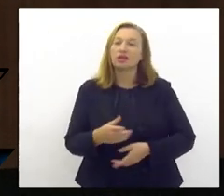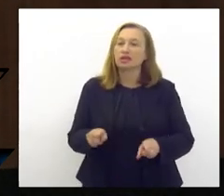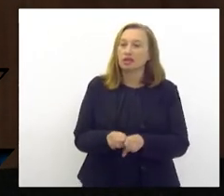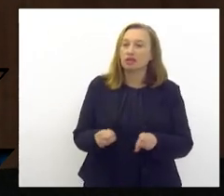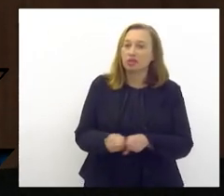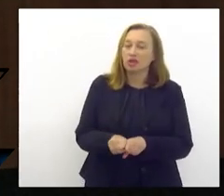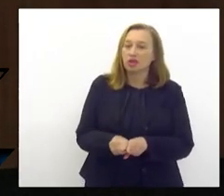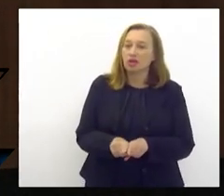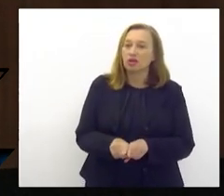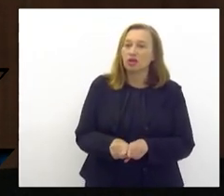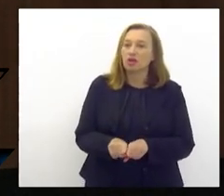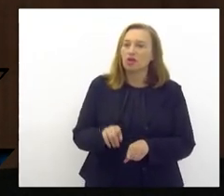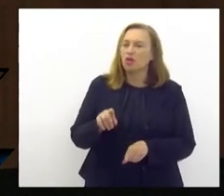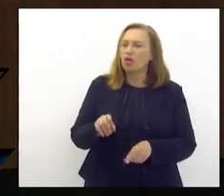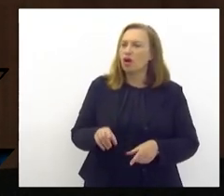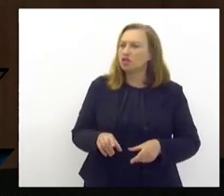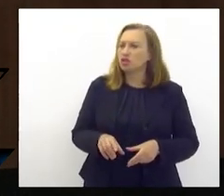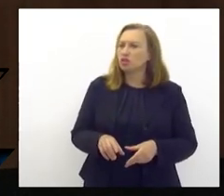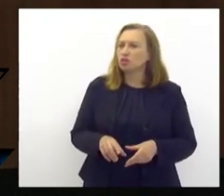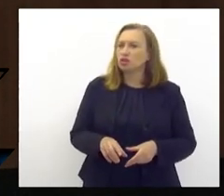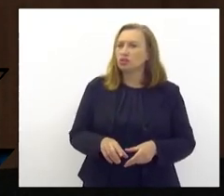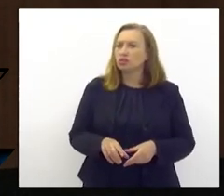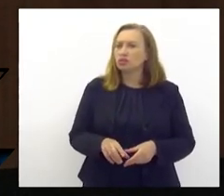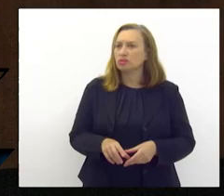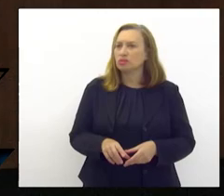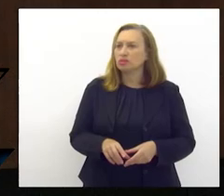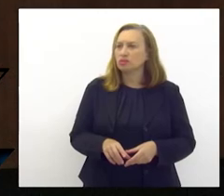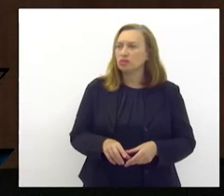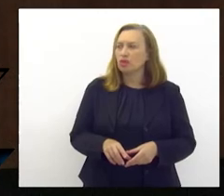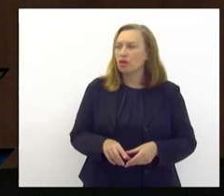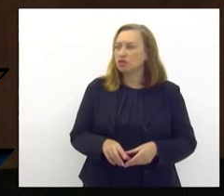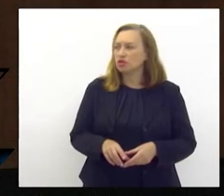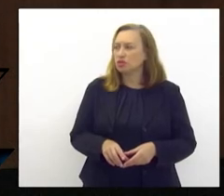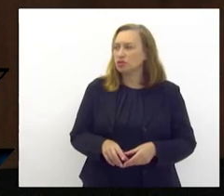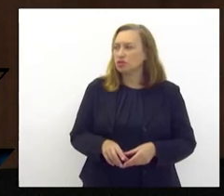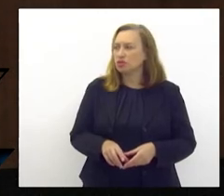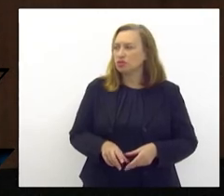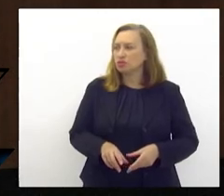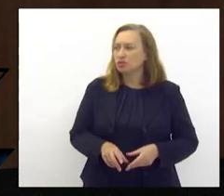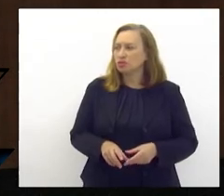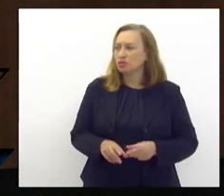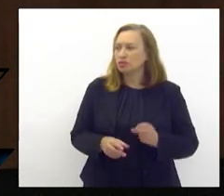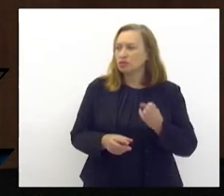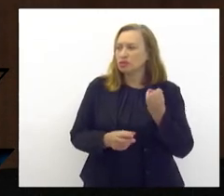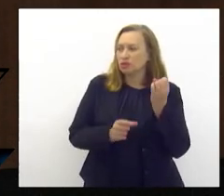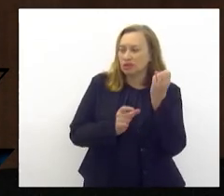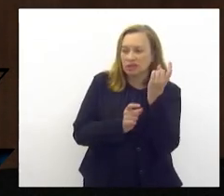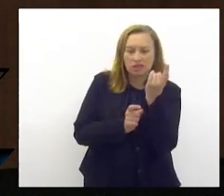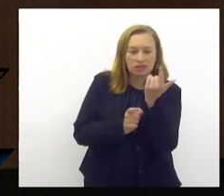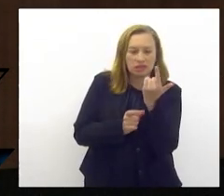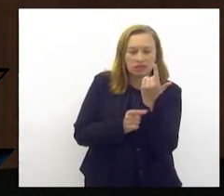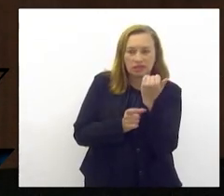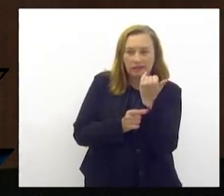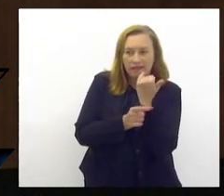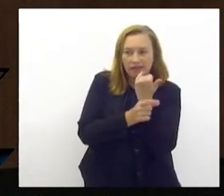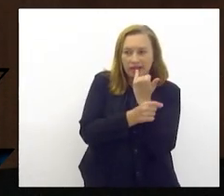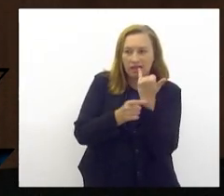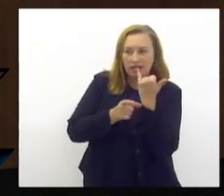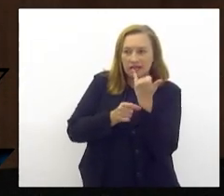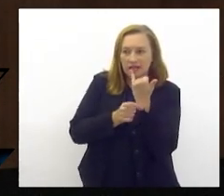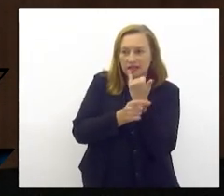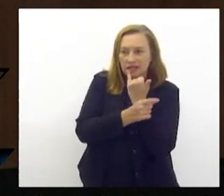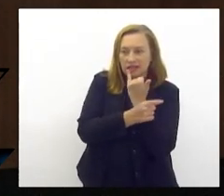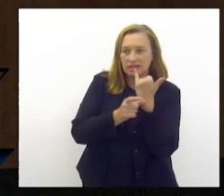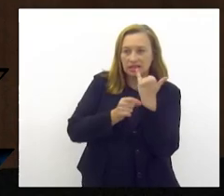Útero, bem como a campanha de prevenção denominada mundialmente de Outubro Rosa, a ser comemorado durante o mês de outubro,